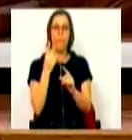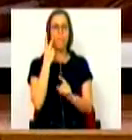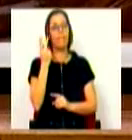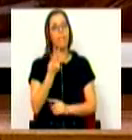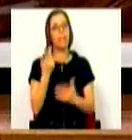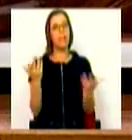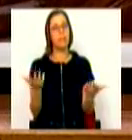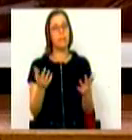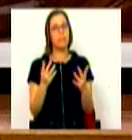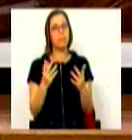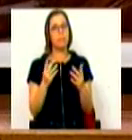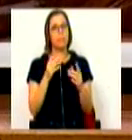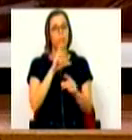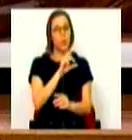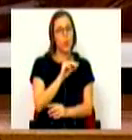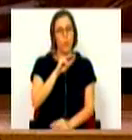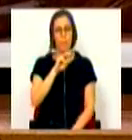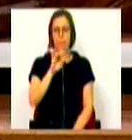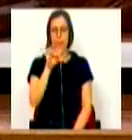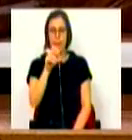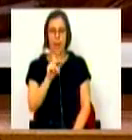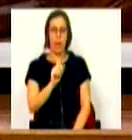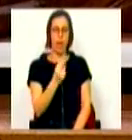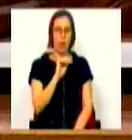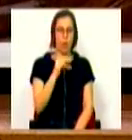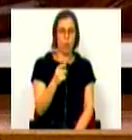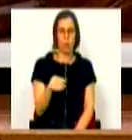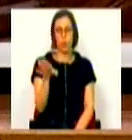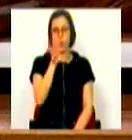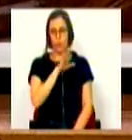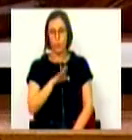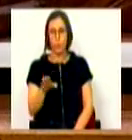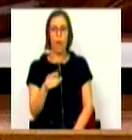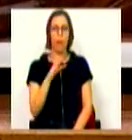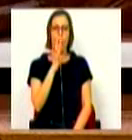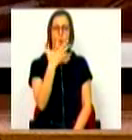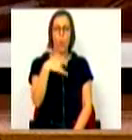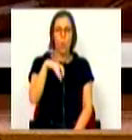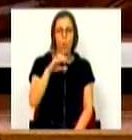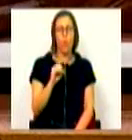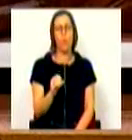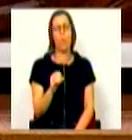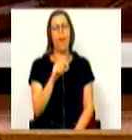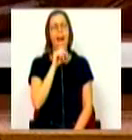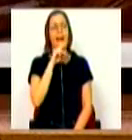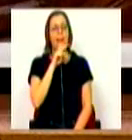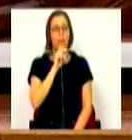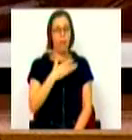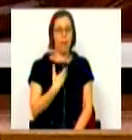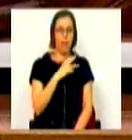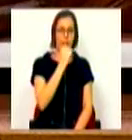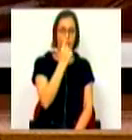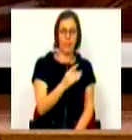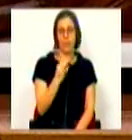vidas do Nuno, da Mariana, da Augusta, do João, do Hugo, do avô do André,